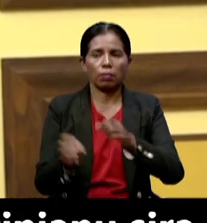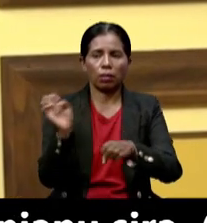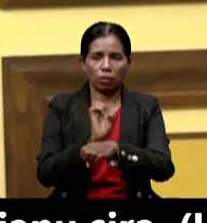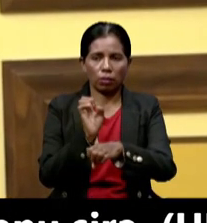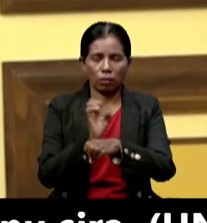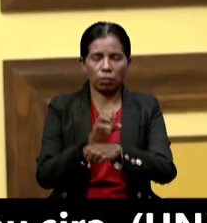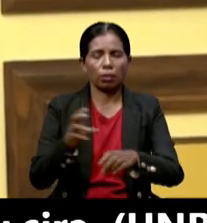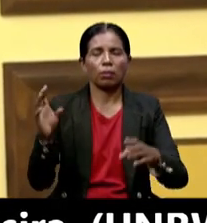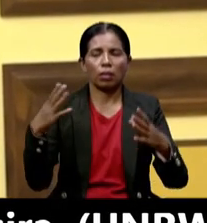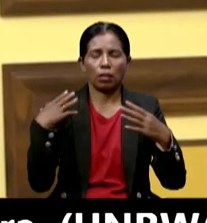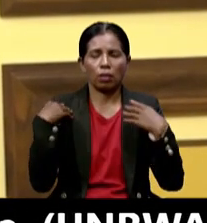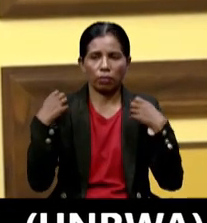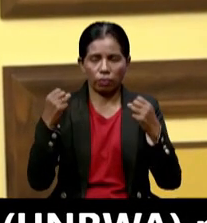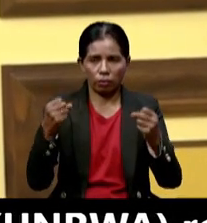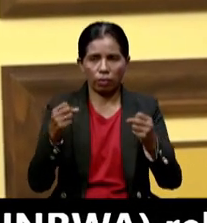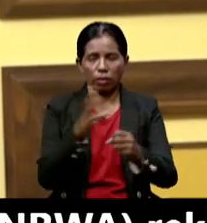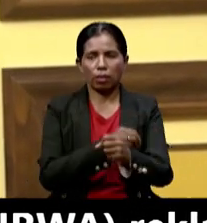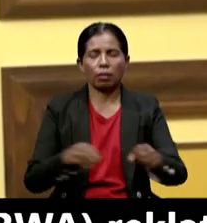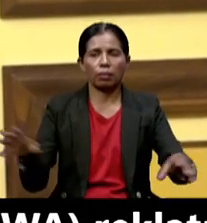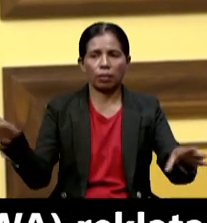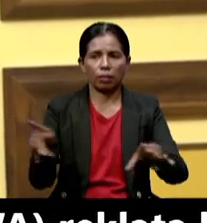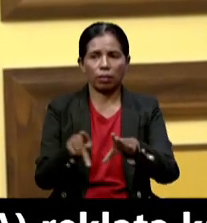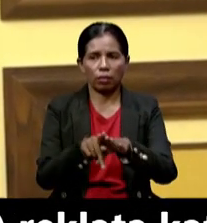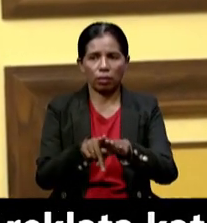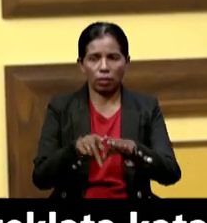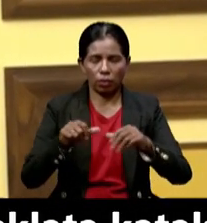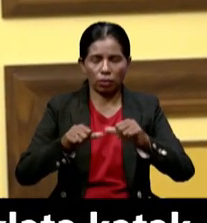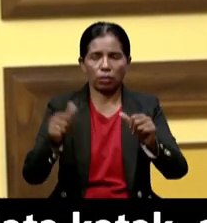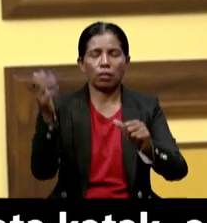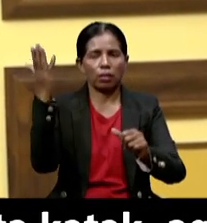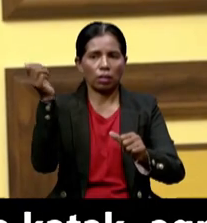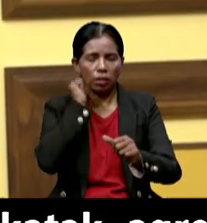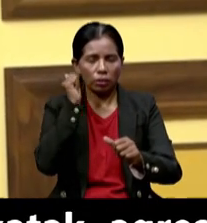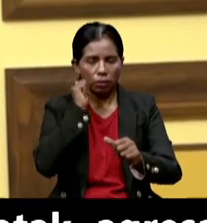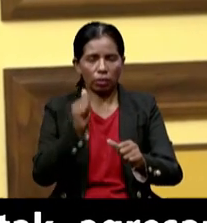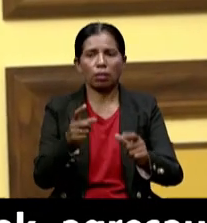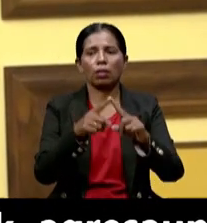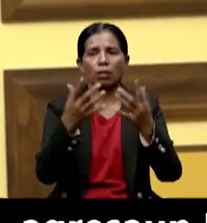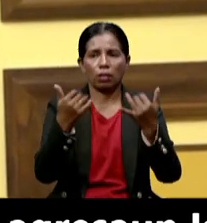muito fortes daquela parte do continente asiático e, portanto,